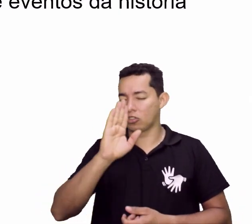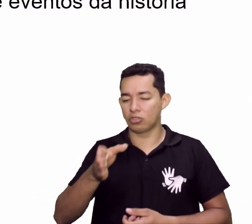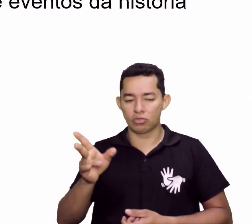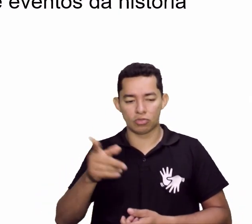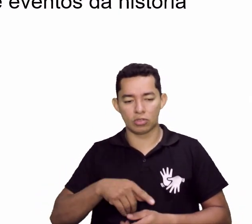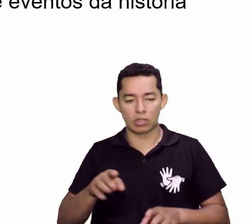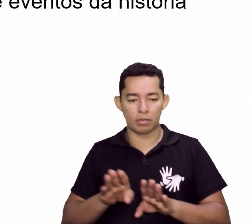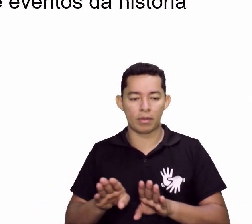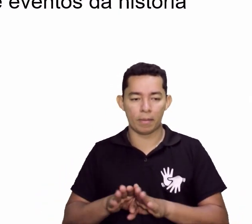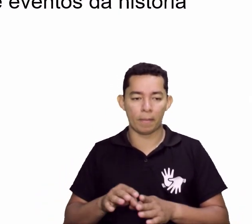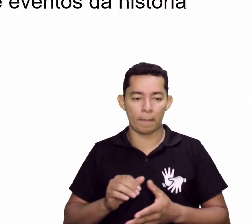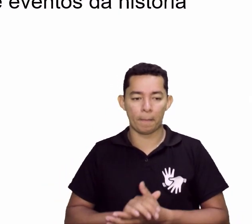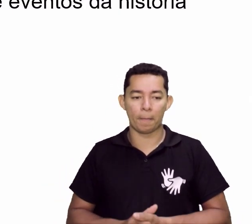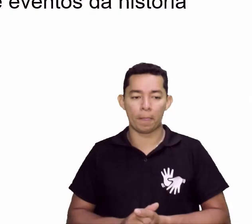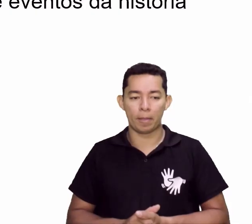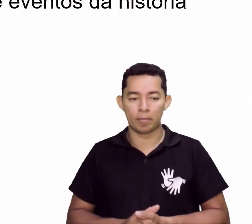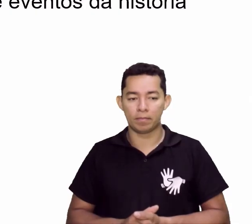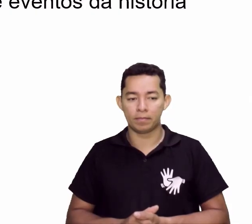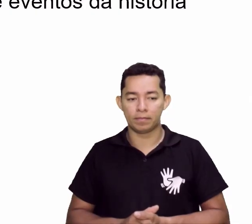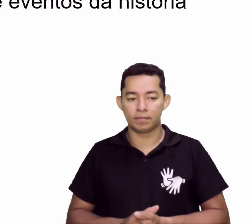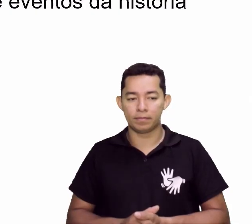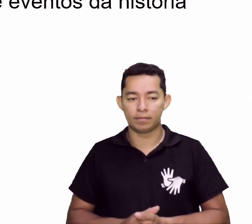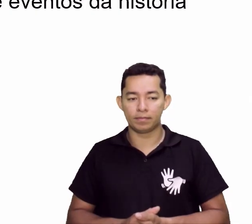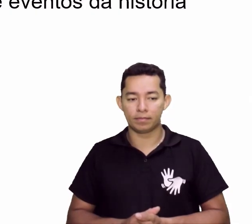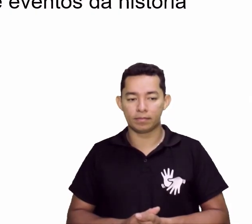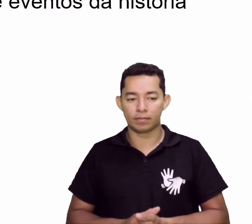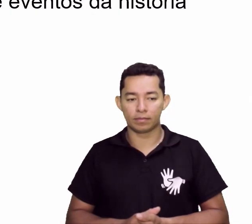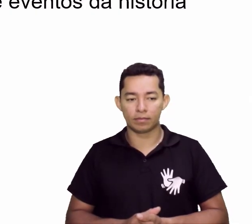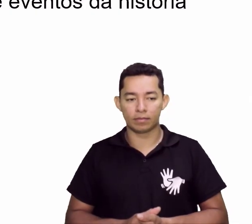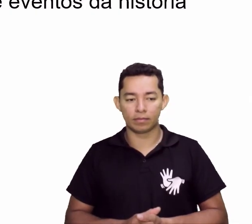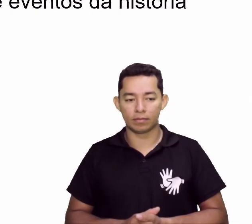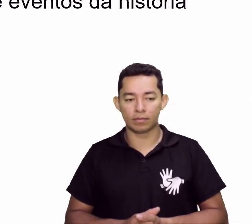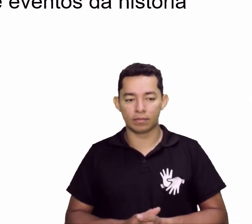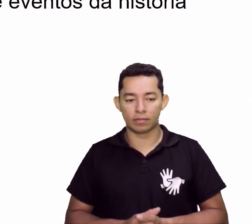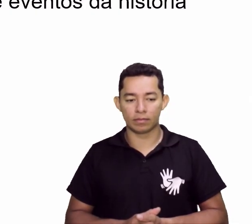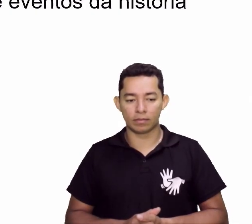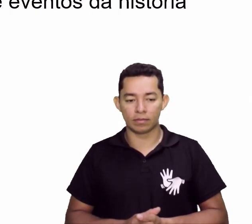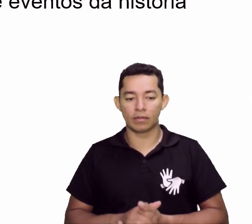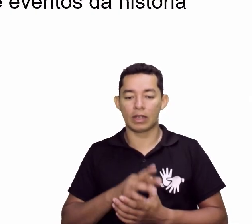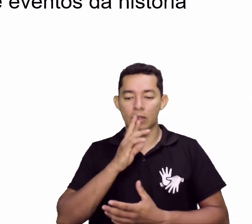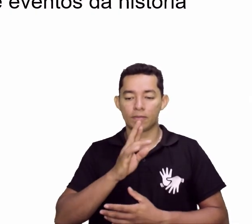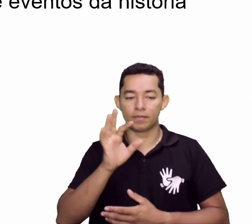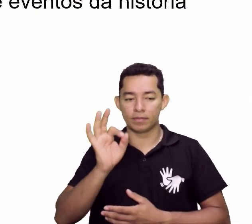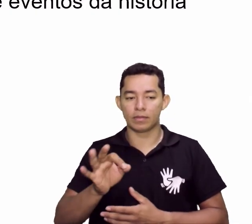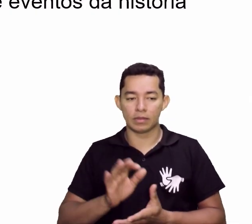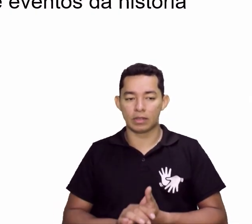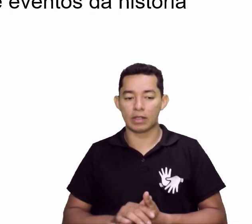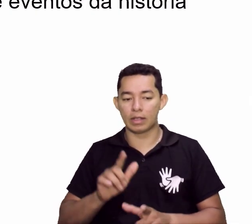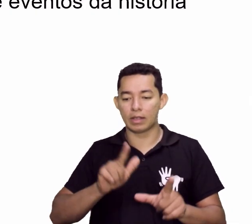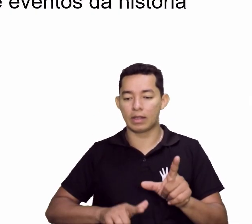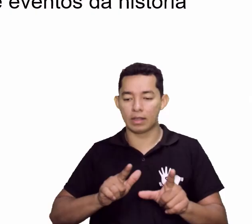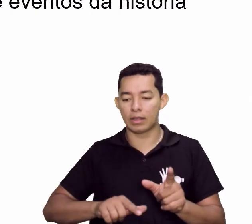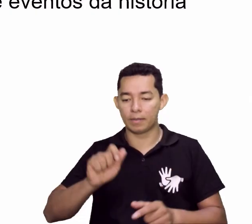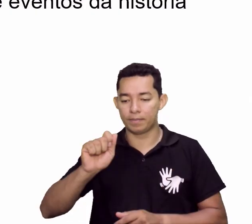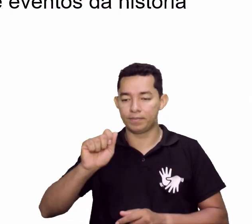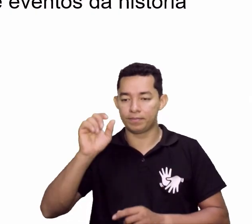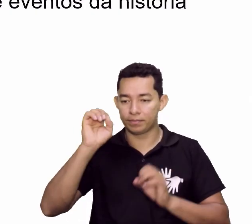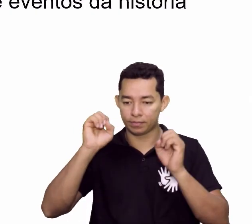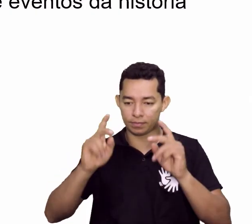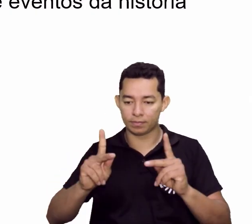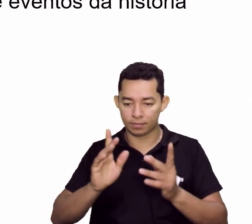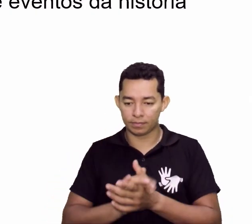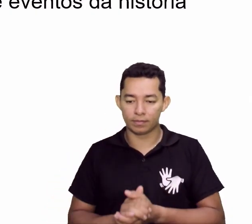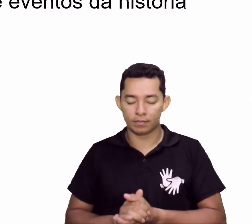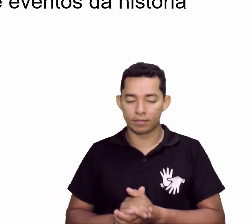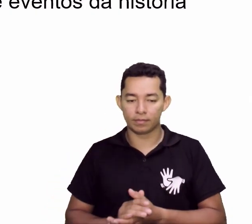descarta, né? O 4 e o 1, e aí a resposta correta, letra A. Beleza?